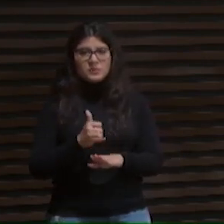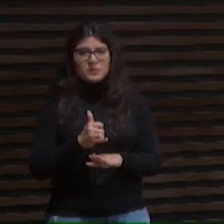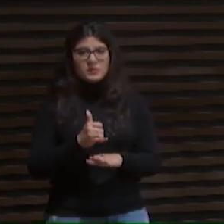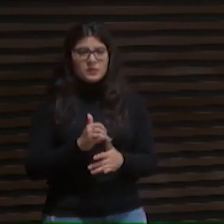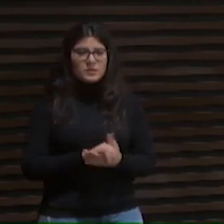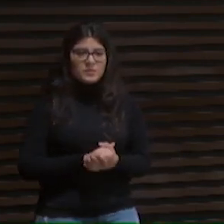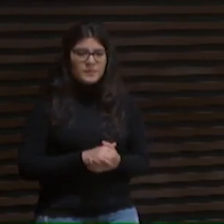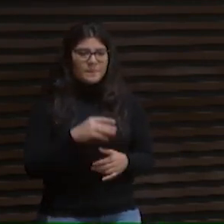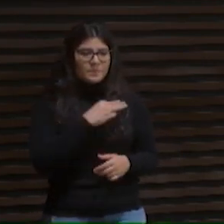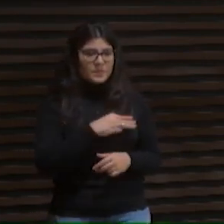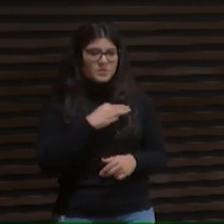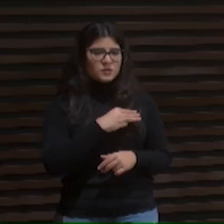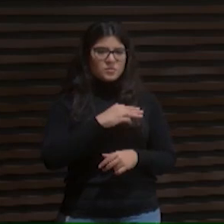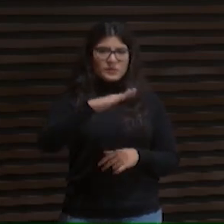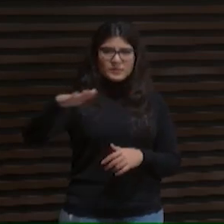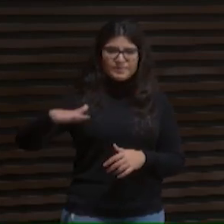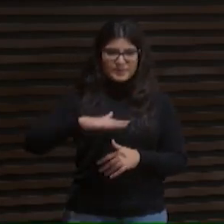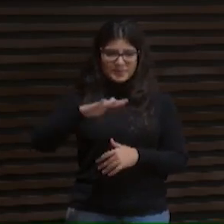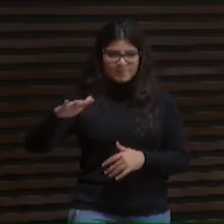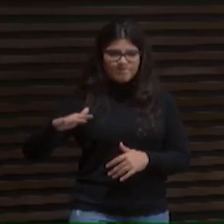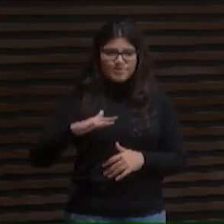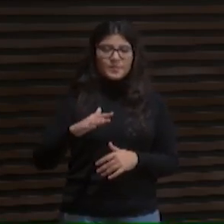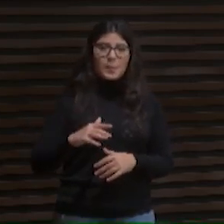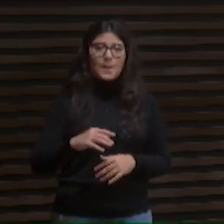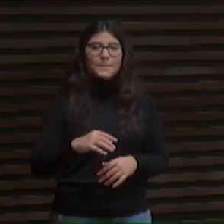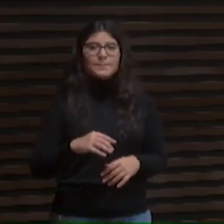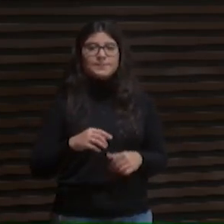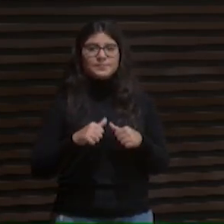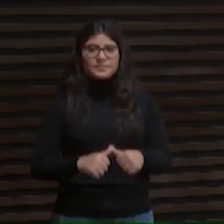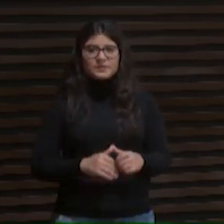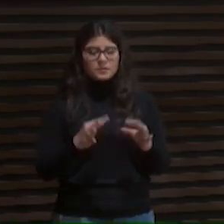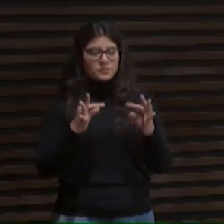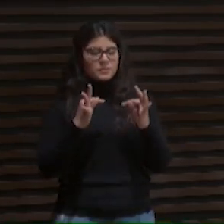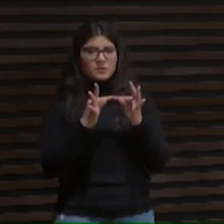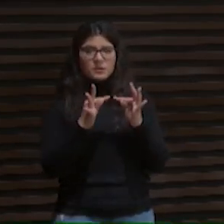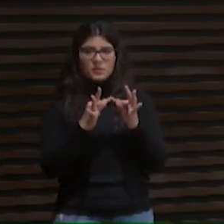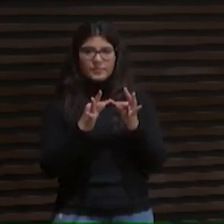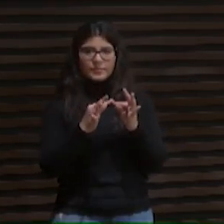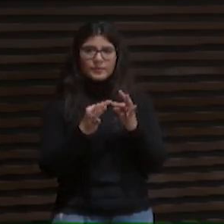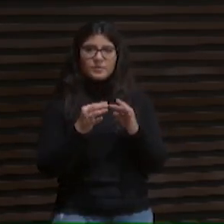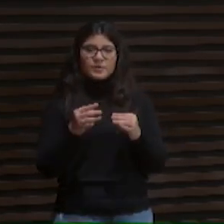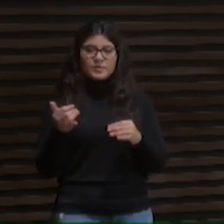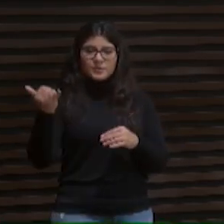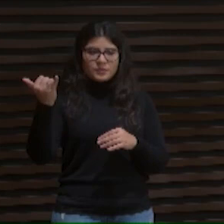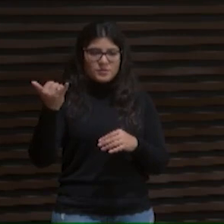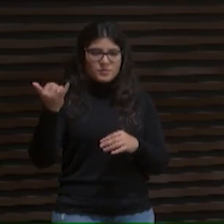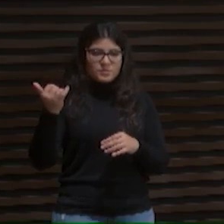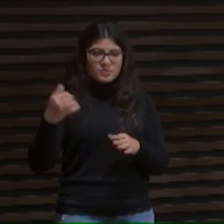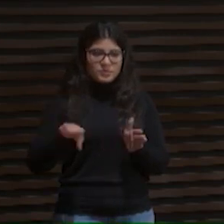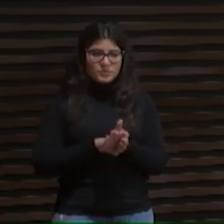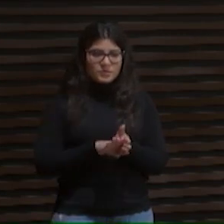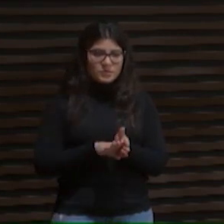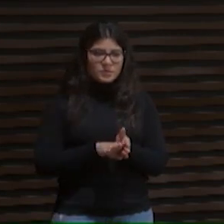Ásia. E aí, quando ele está no templo, chegam judeus que justamente vinham da Ásia e falavam, opa, pera lá, esse